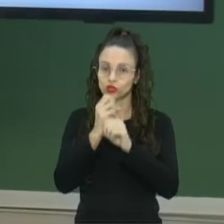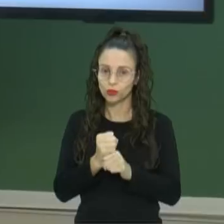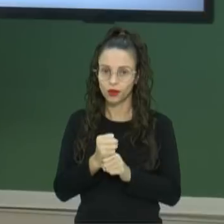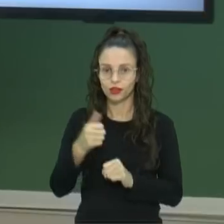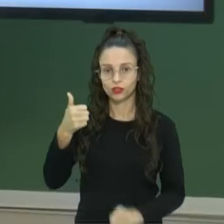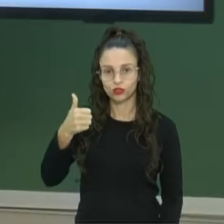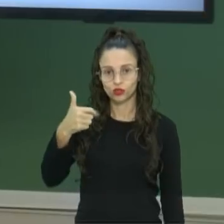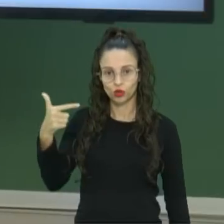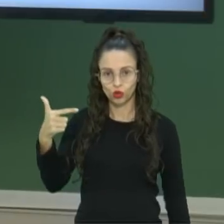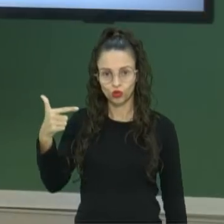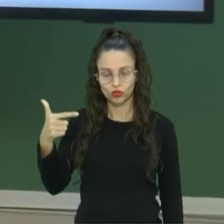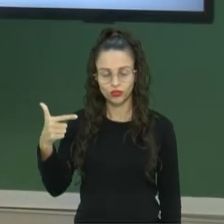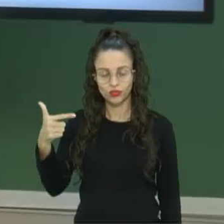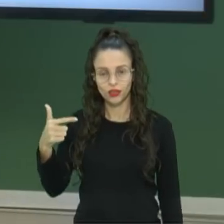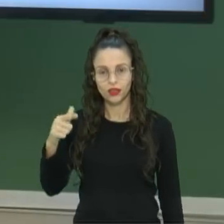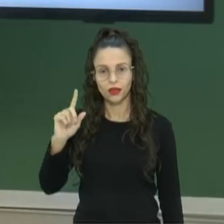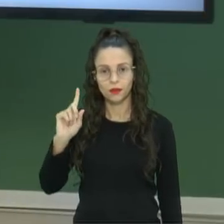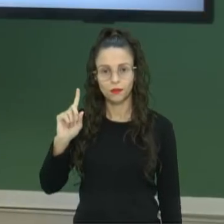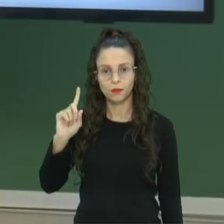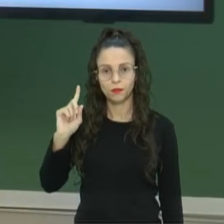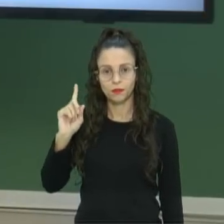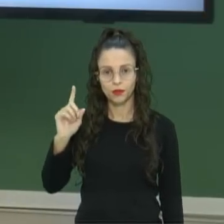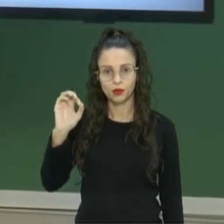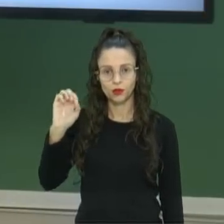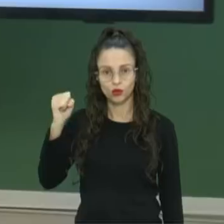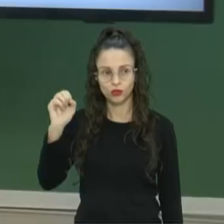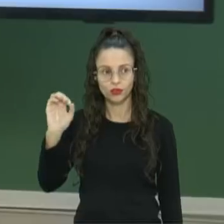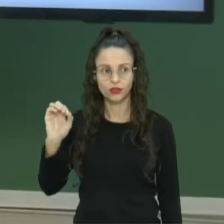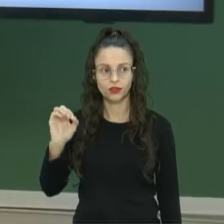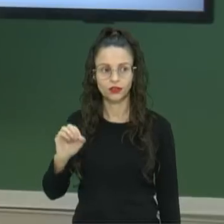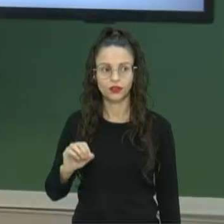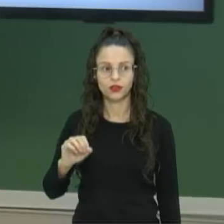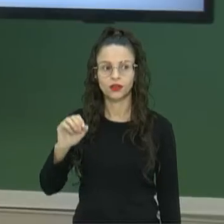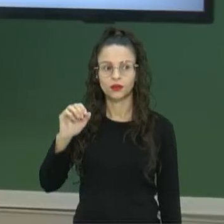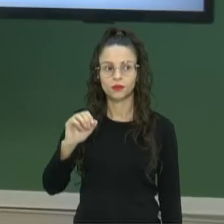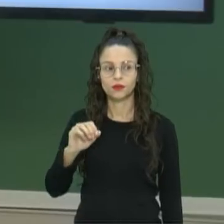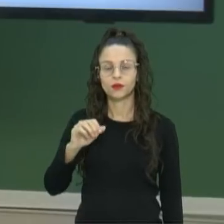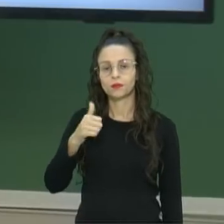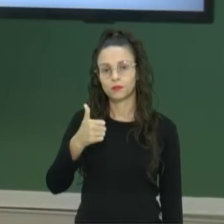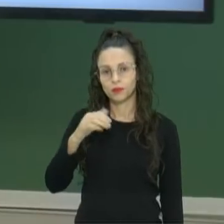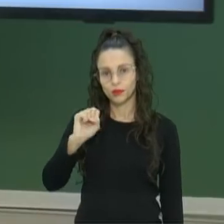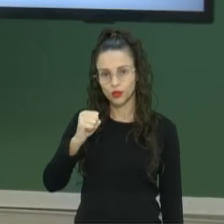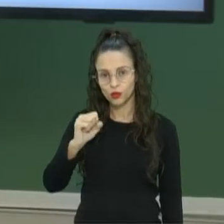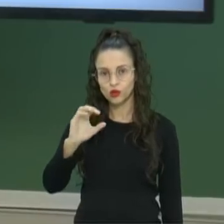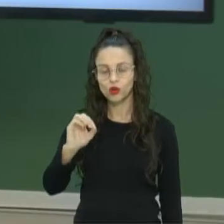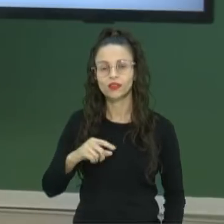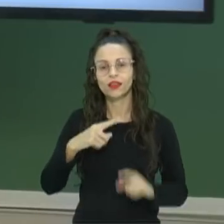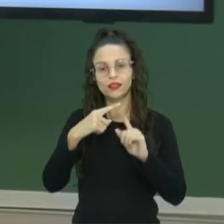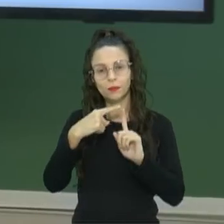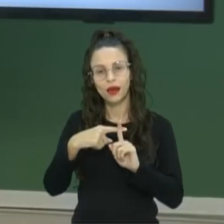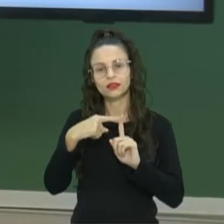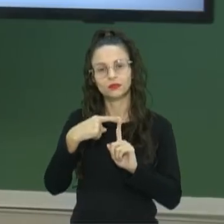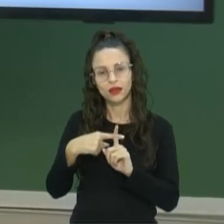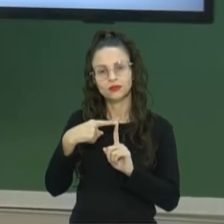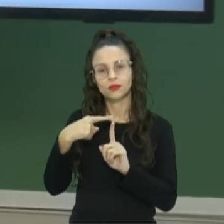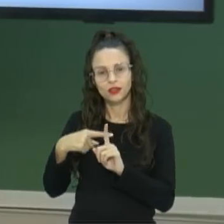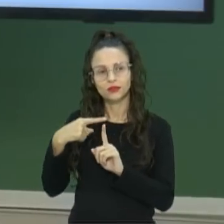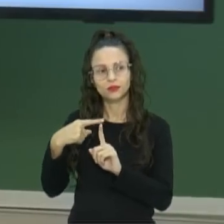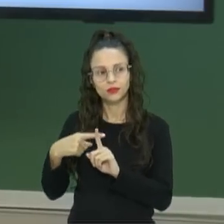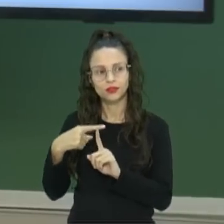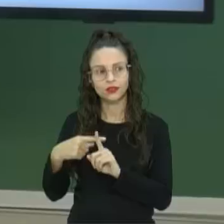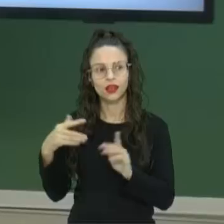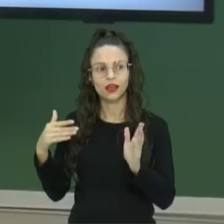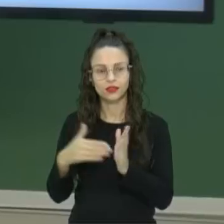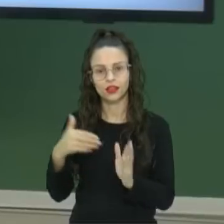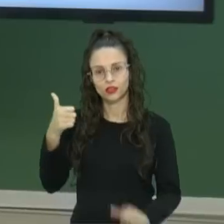12 vezes o 1.080. Então, ó, vamos lá. 1.080 mais 1.080 mais 1.080 mais 1.080